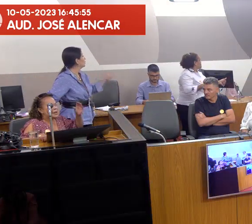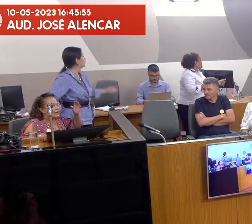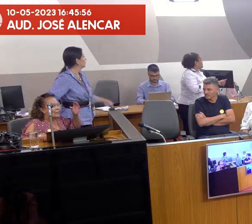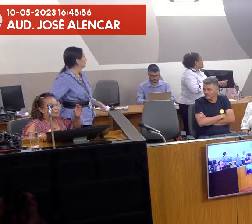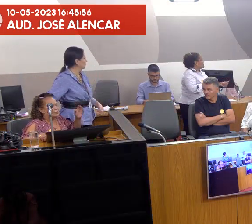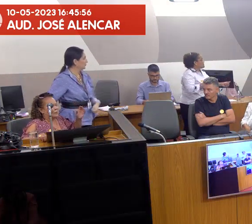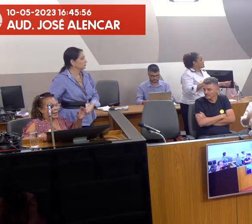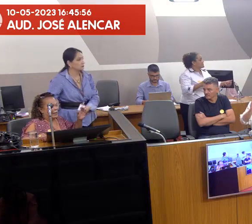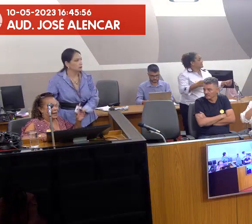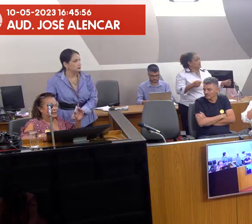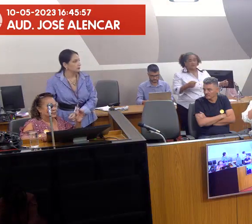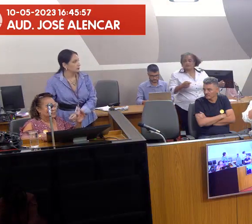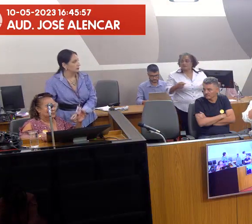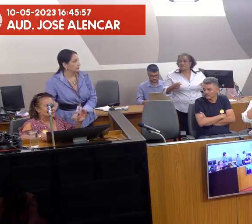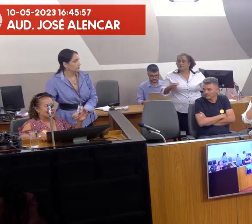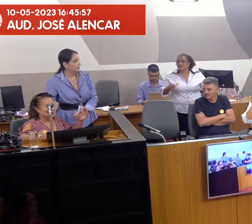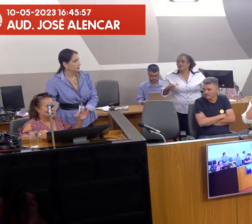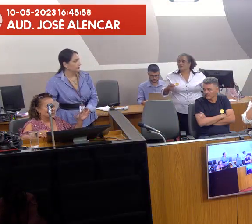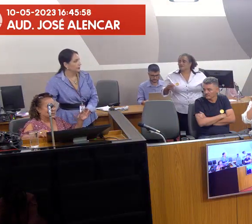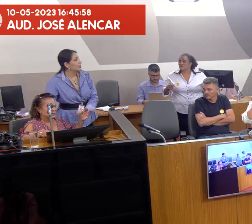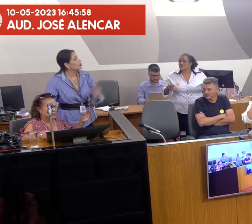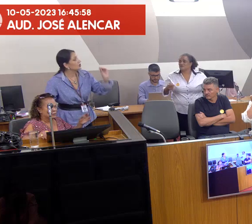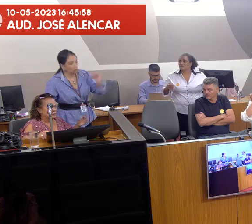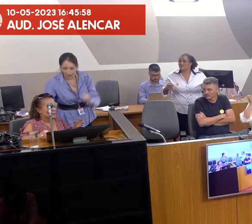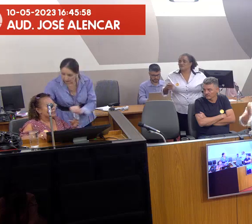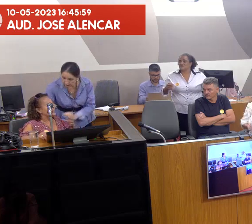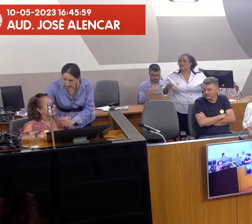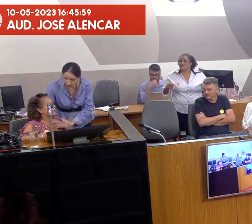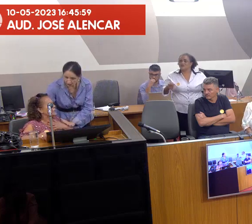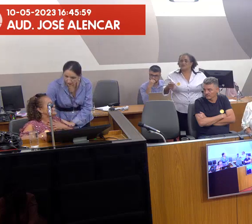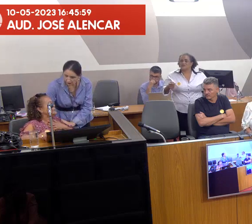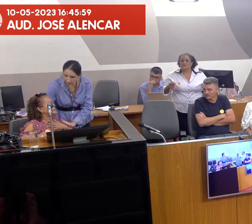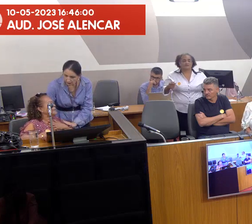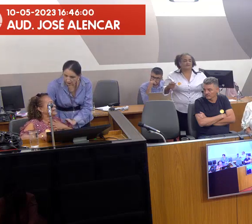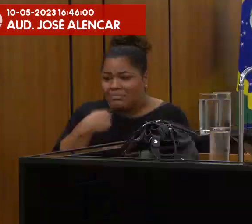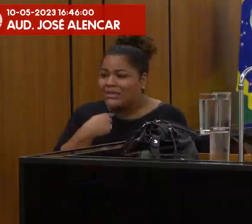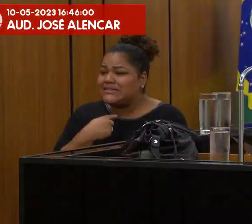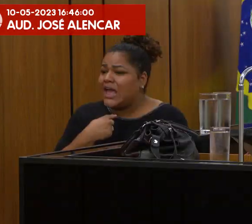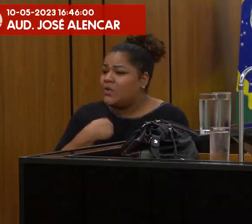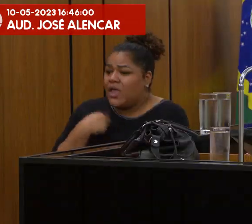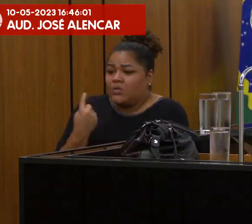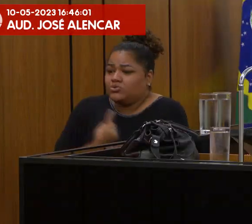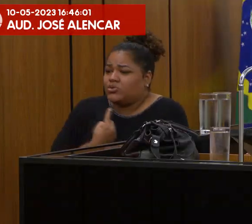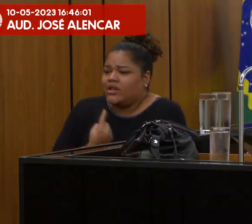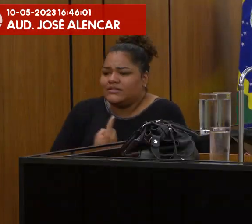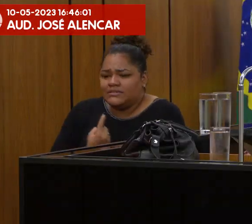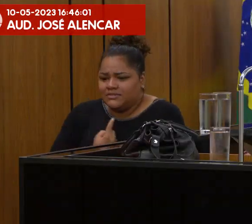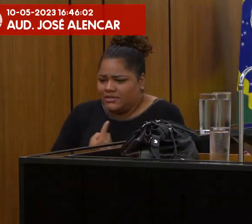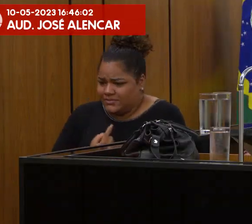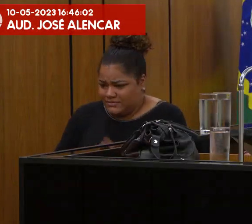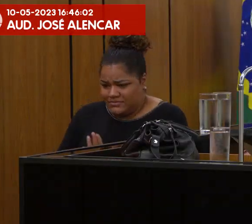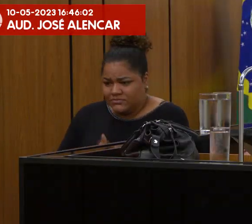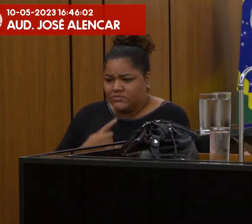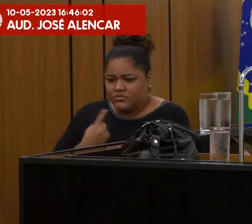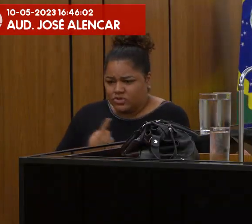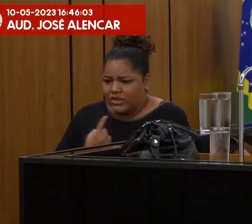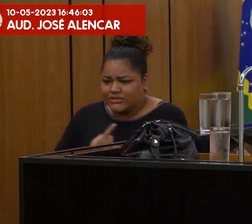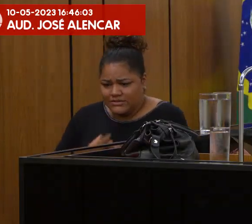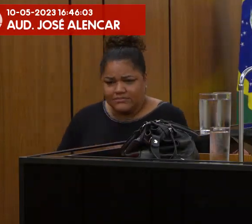começar a primeira vez que eu fui na casa eu tava sozinha deixa ela falar